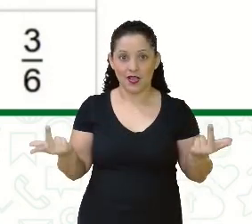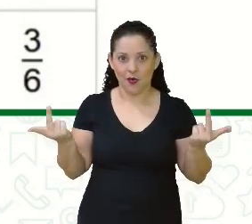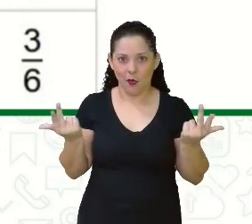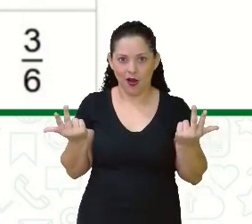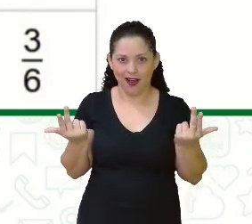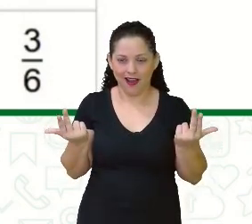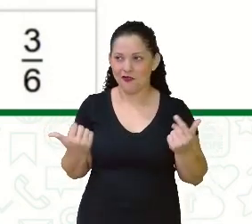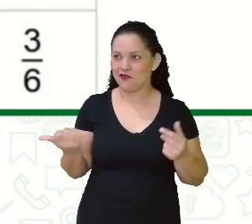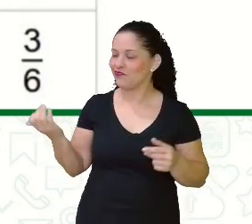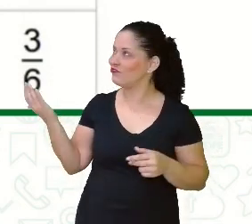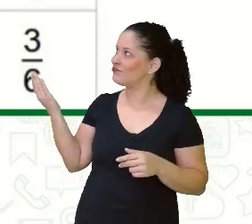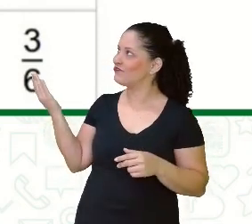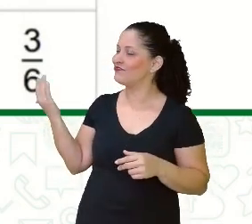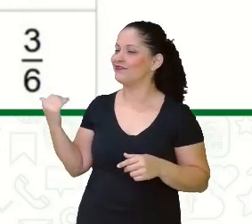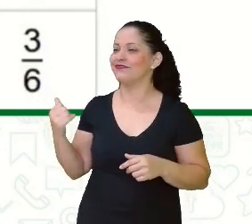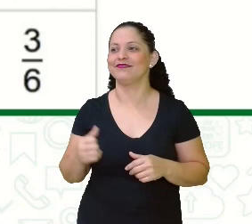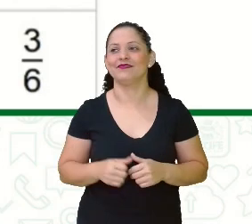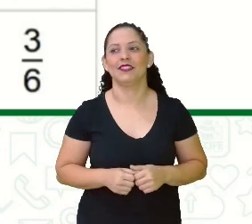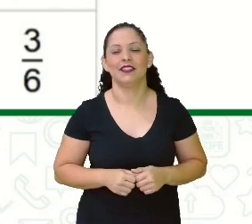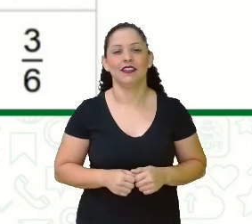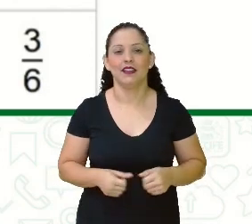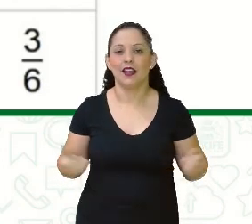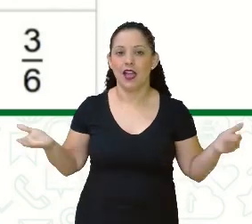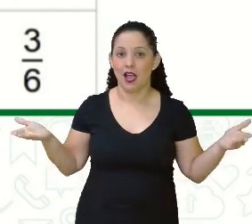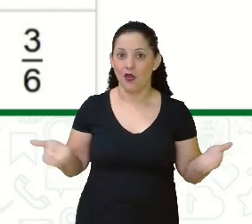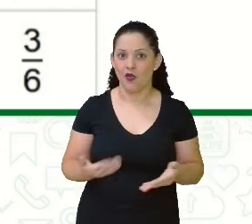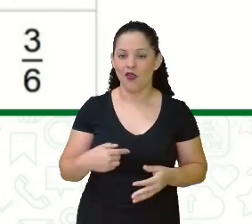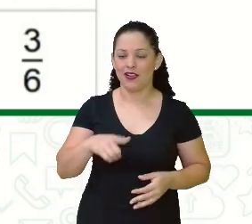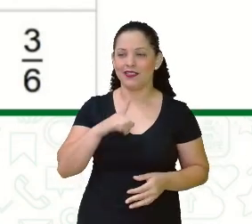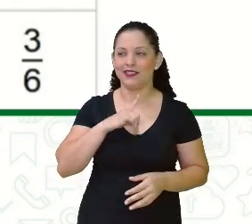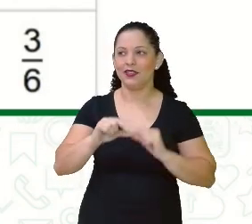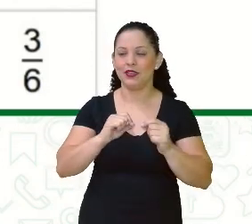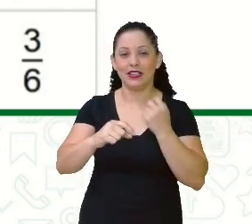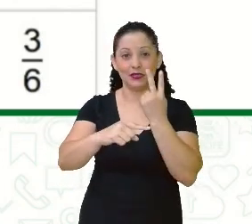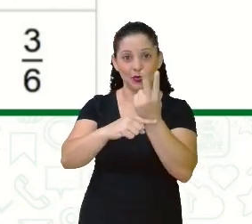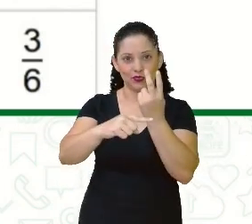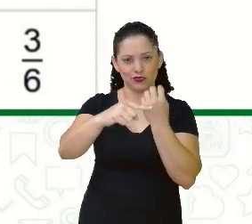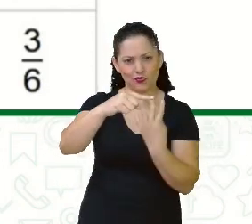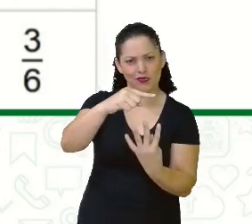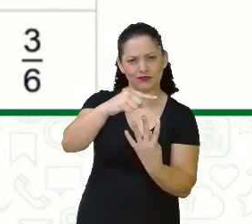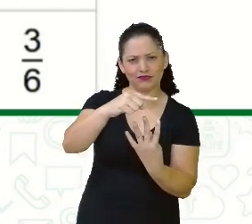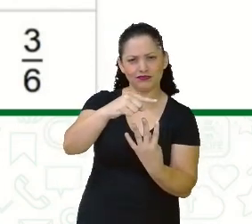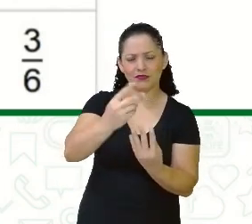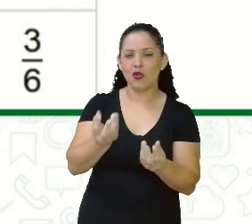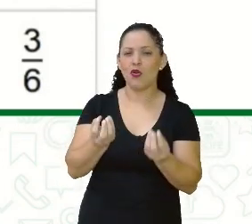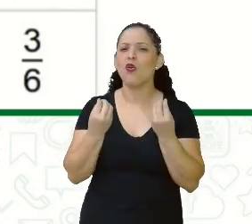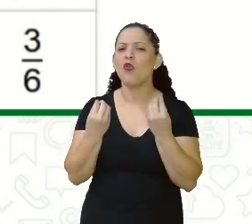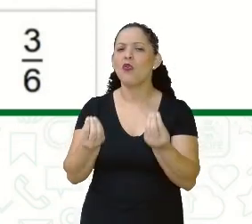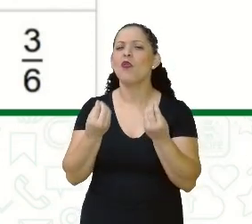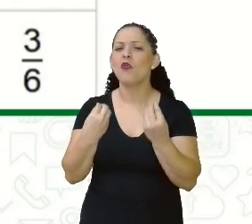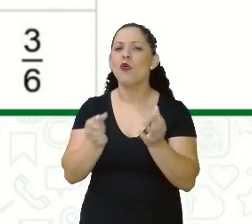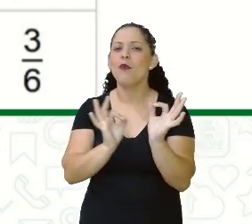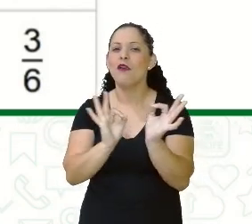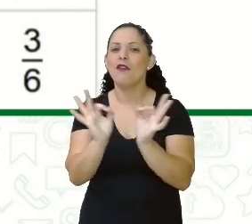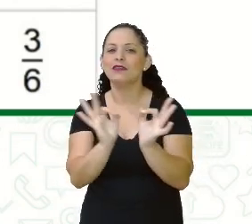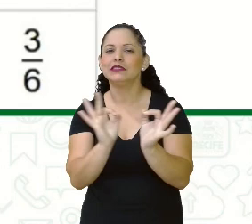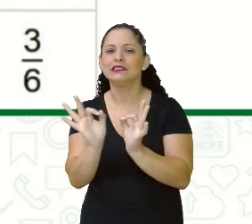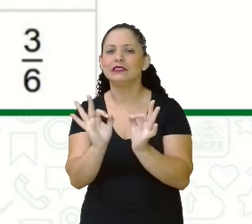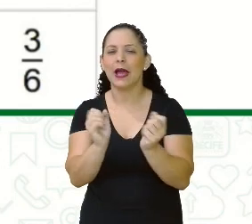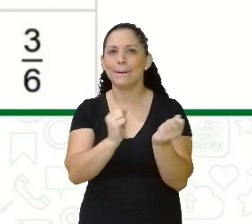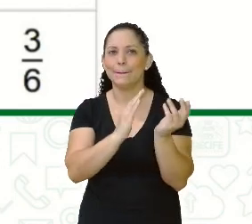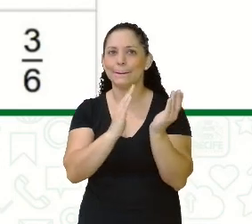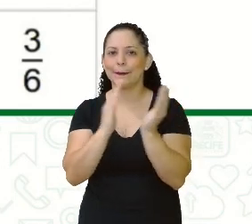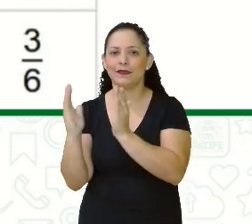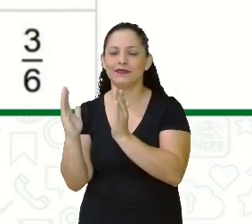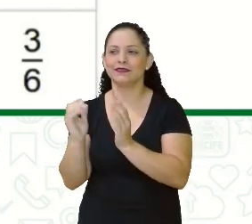né? Os dois desenhos, né? Agora eu tenho 2/4. E aí, como é que a gente coloca 2/4? Olha